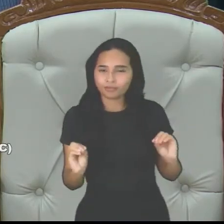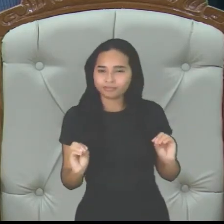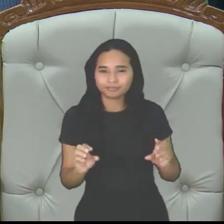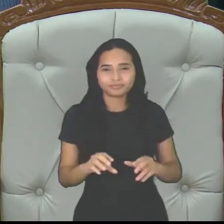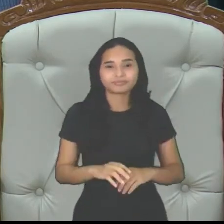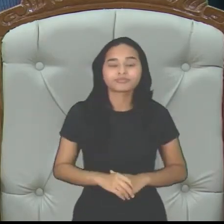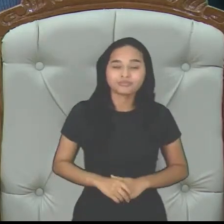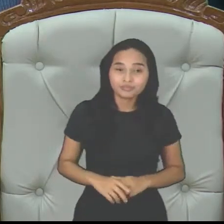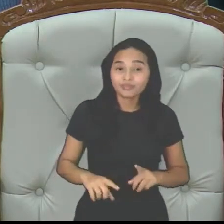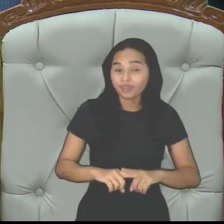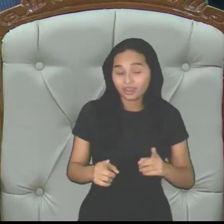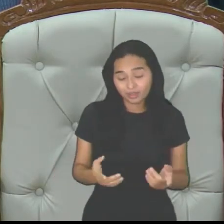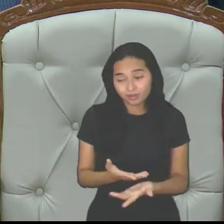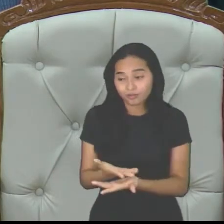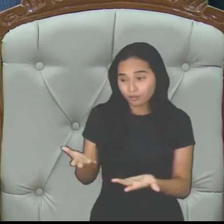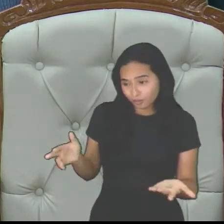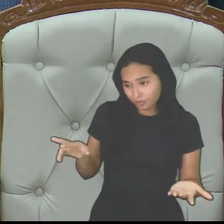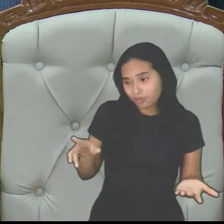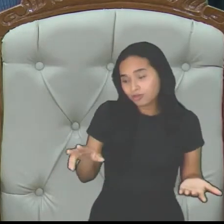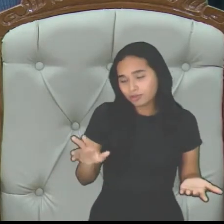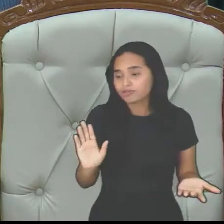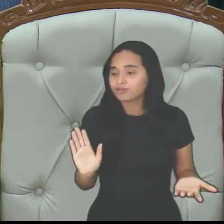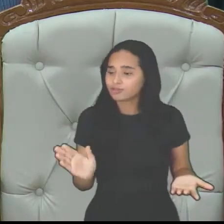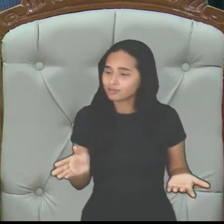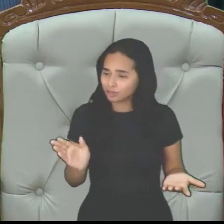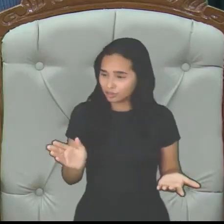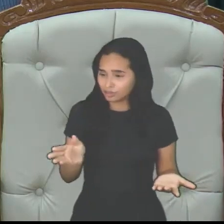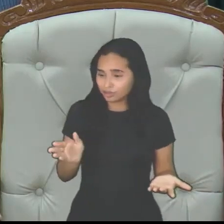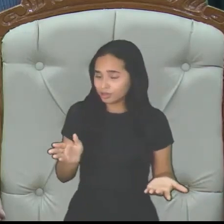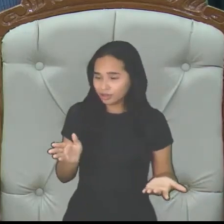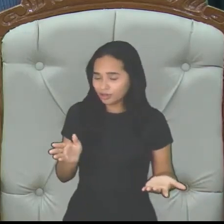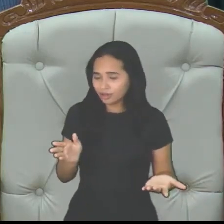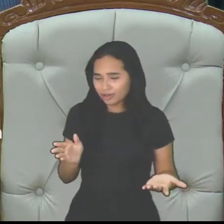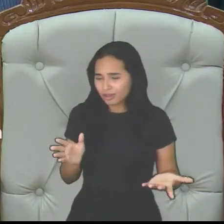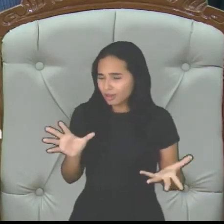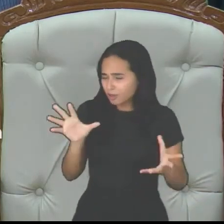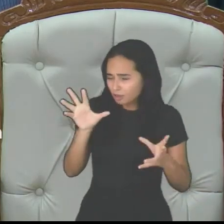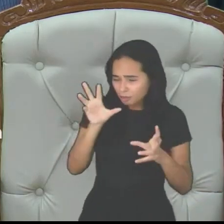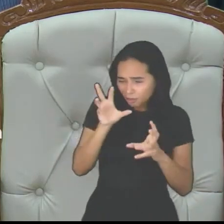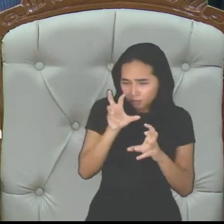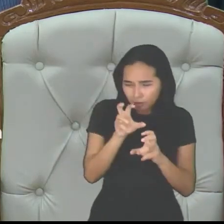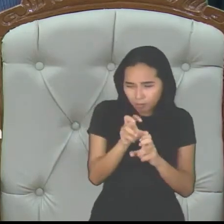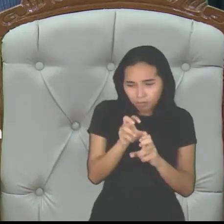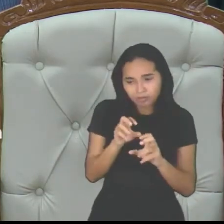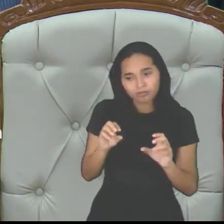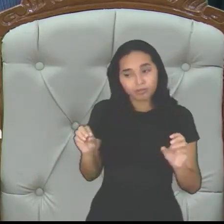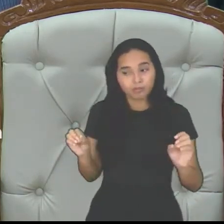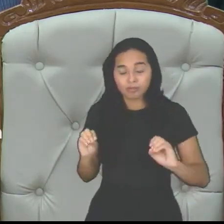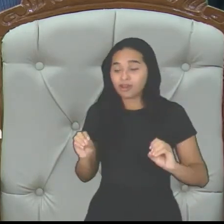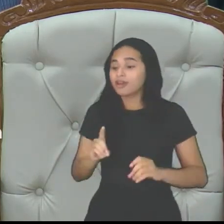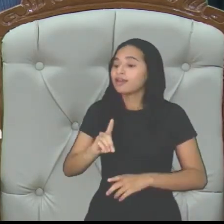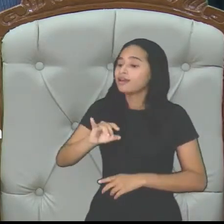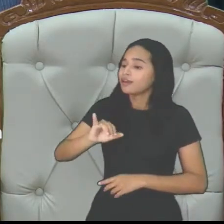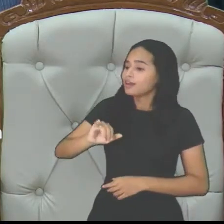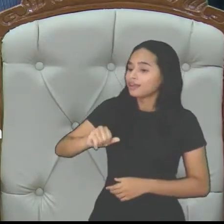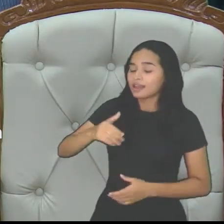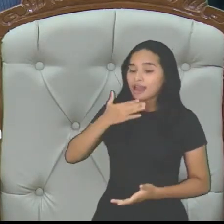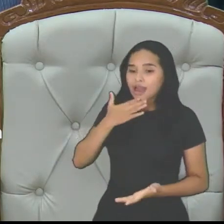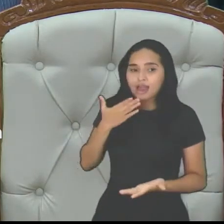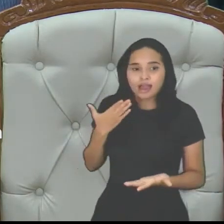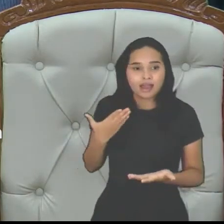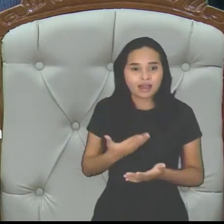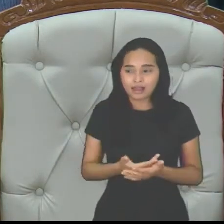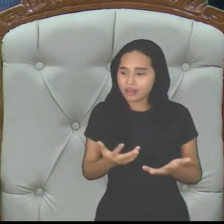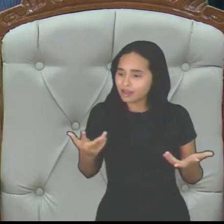Mas vós, irmãos, já não estáis em trevas, para que aquele dia vos surpreenda como um